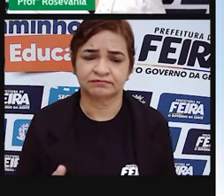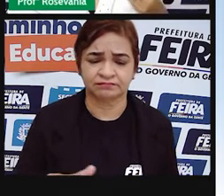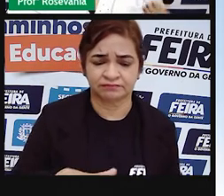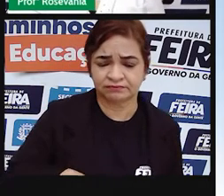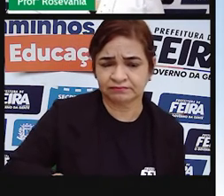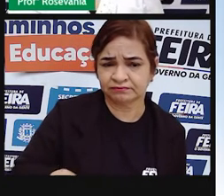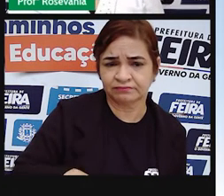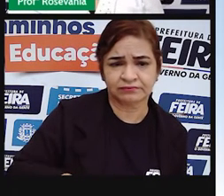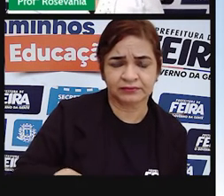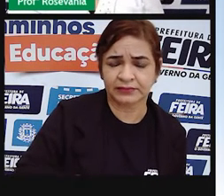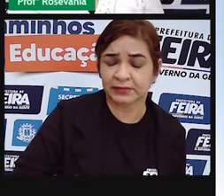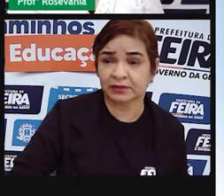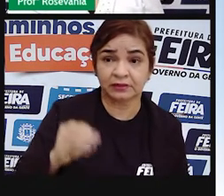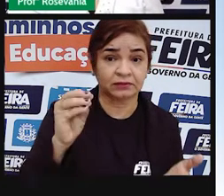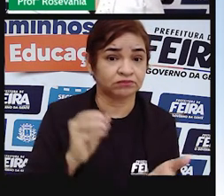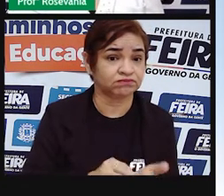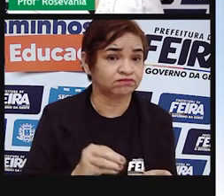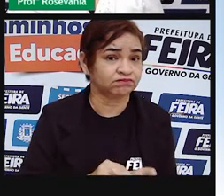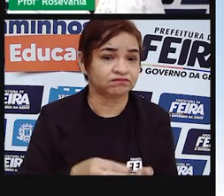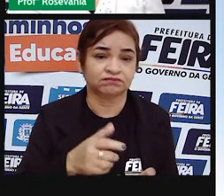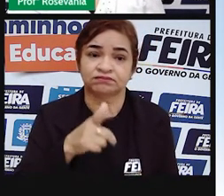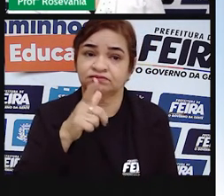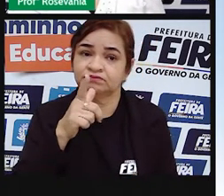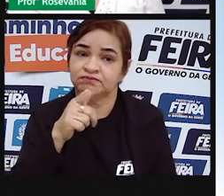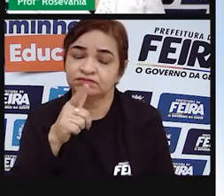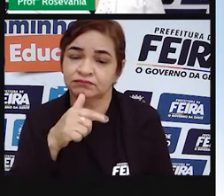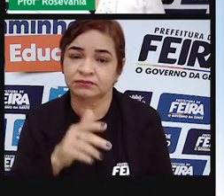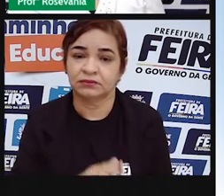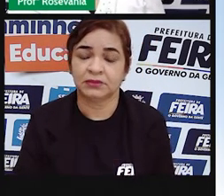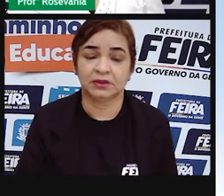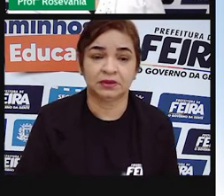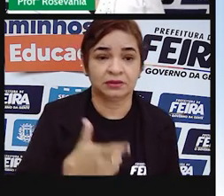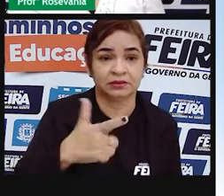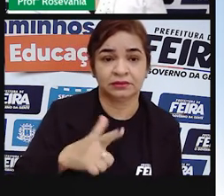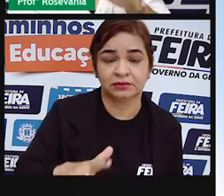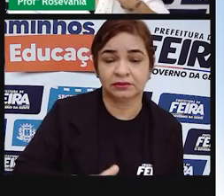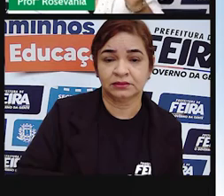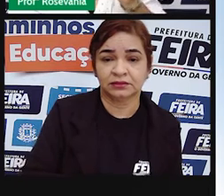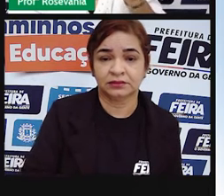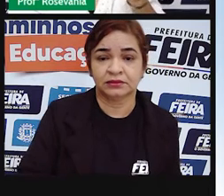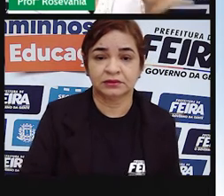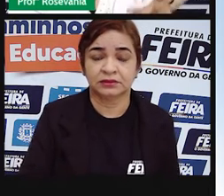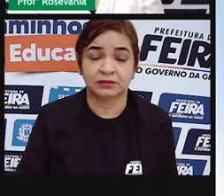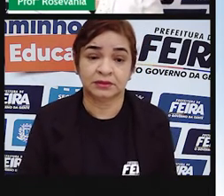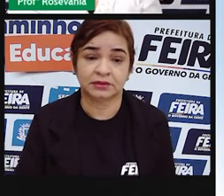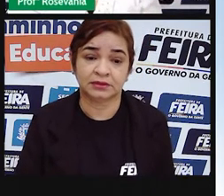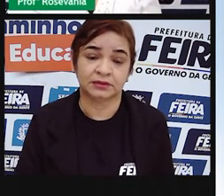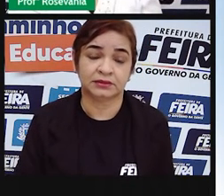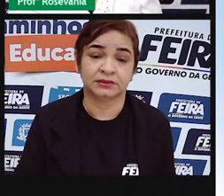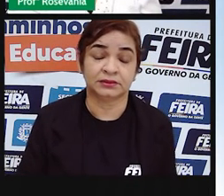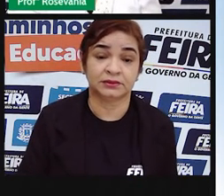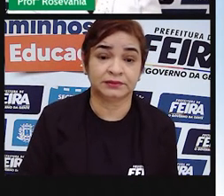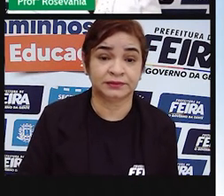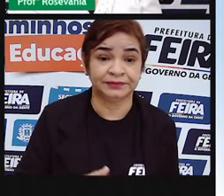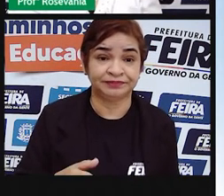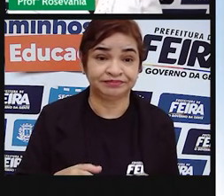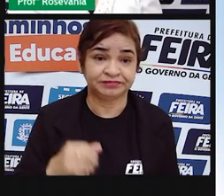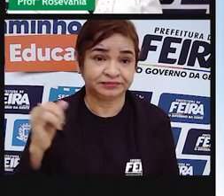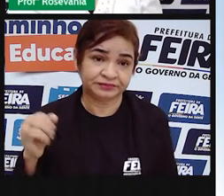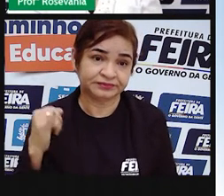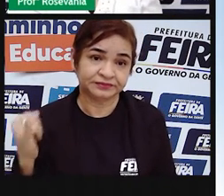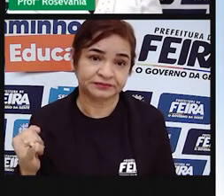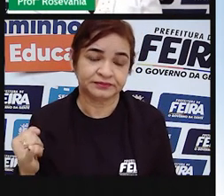saneamento básico, não tem, né, água, de forma legal. A gente tem o famoso e bom velho gato, que a gente conhece muito bem,